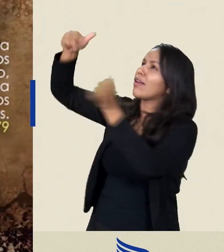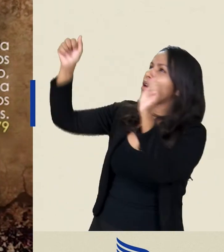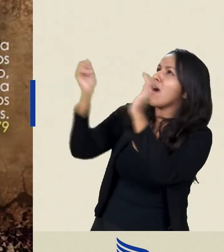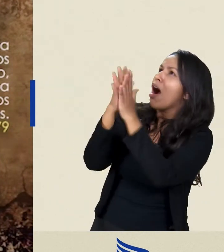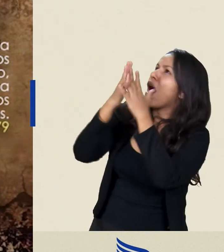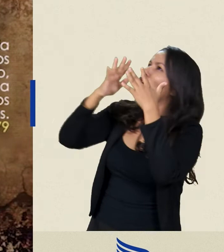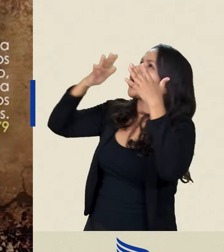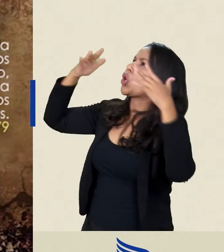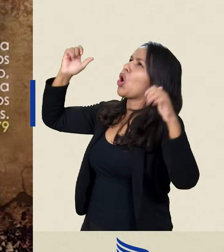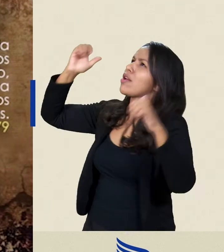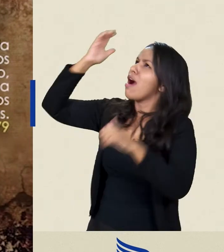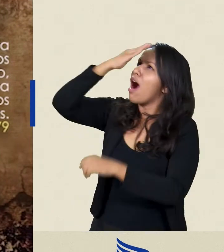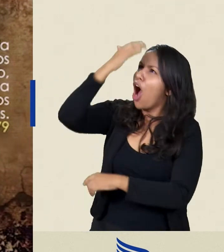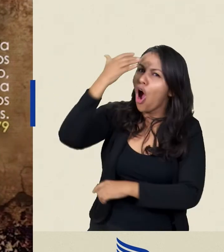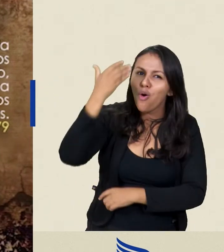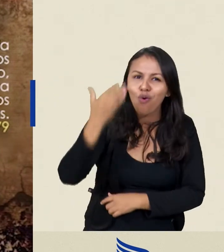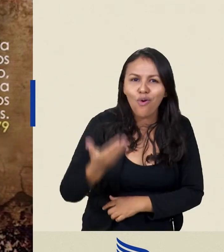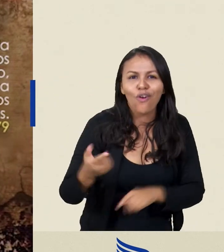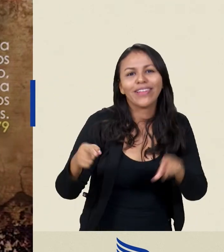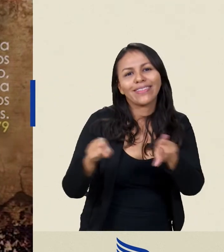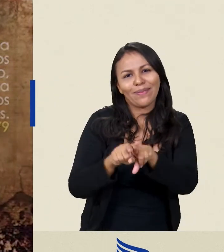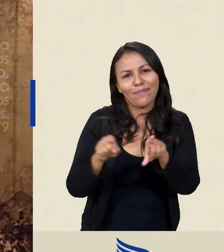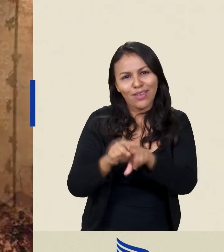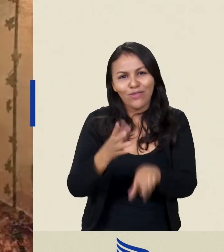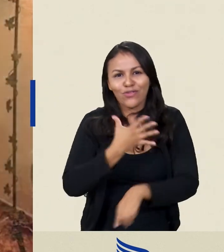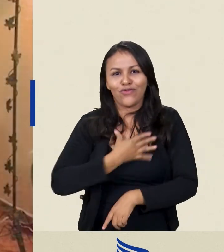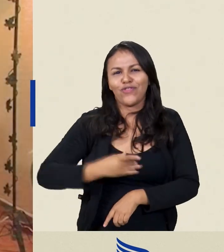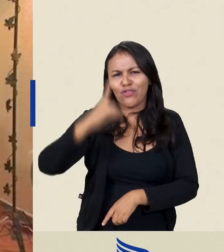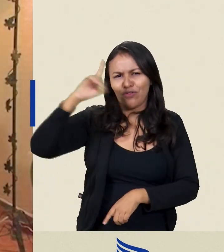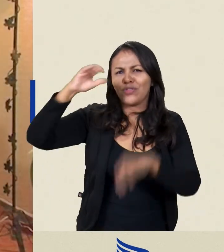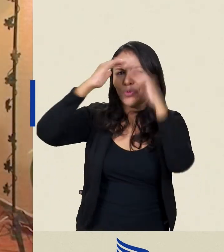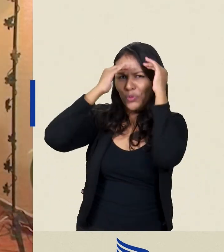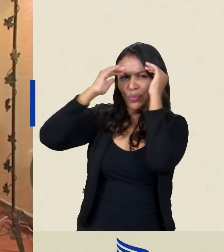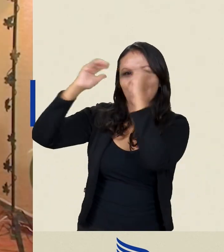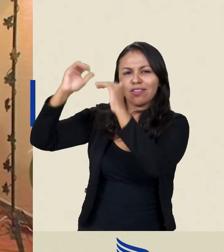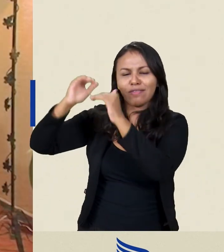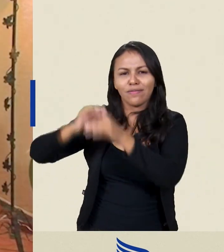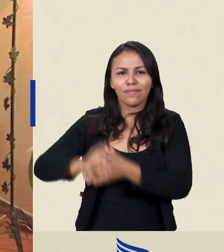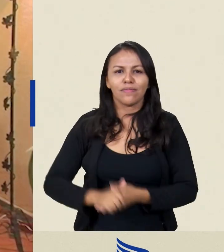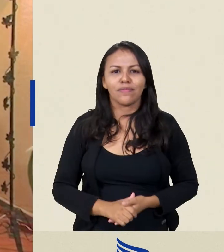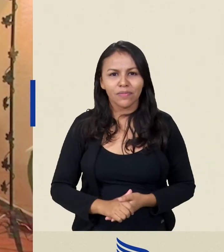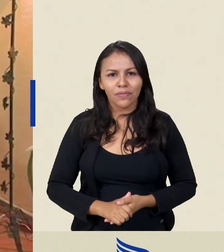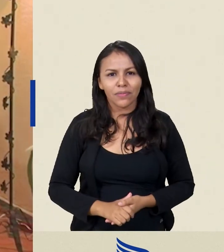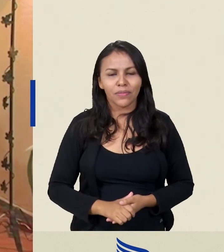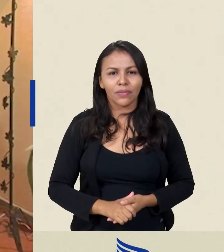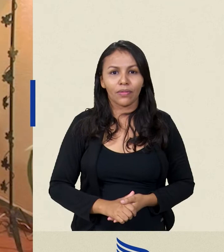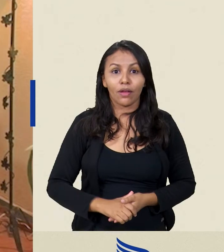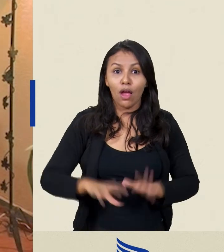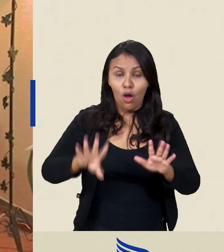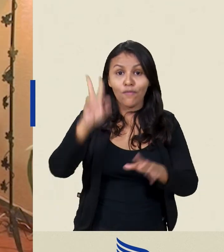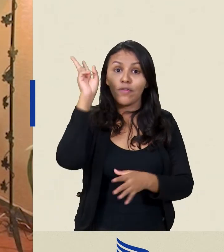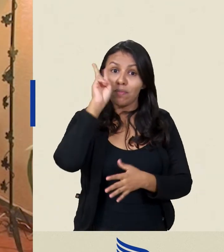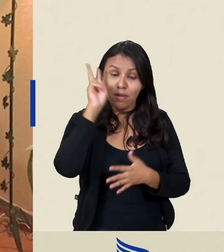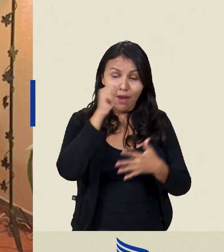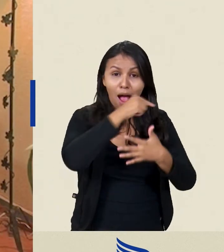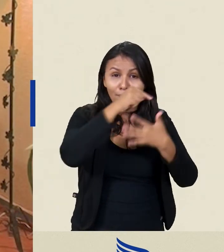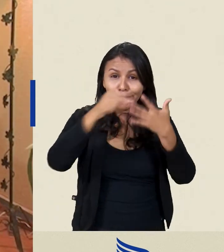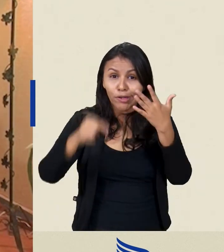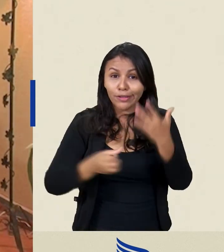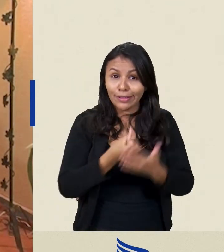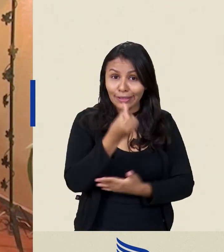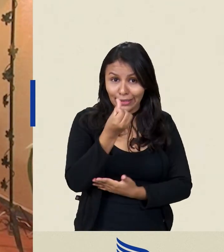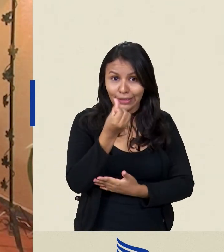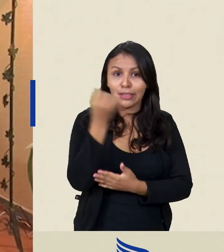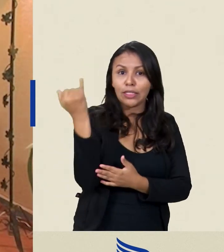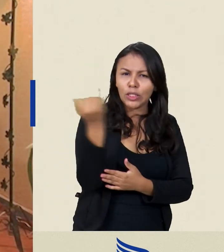a honra conferida aos fiéis e obedientes. Vamos relembrar 6 pontos importantes